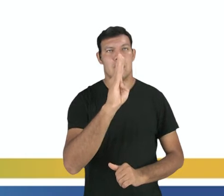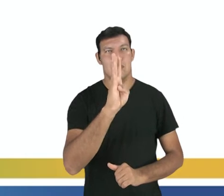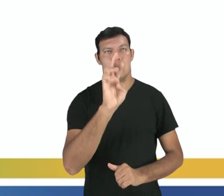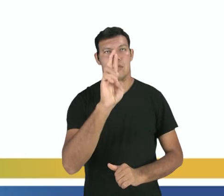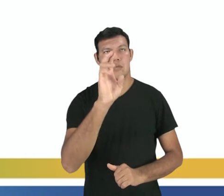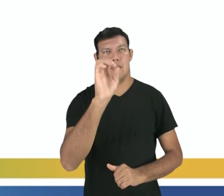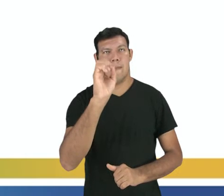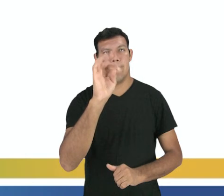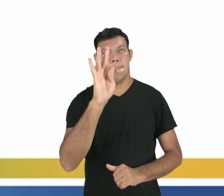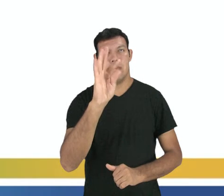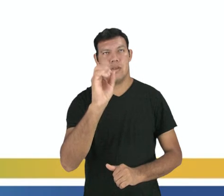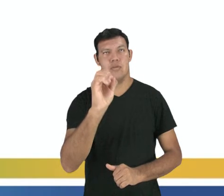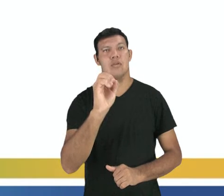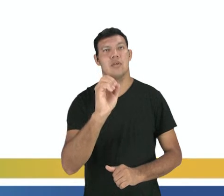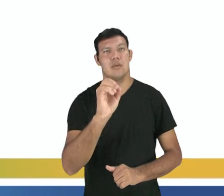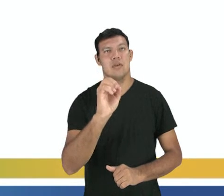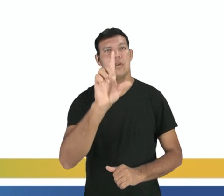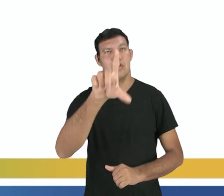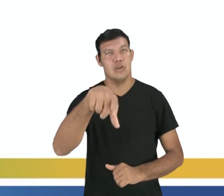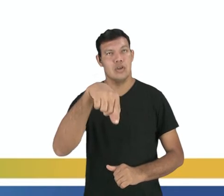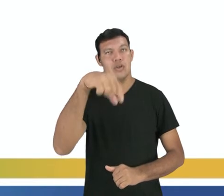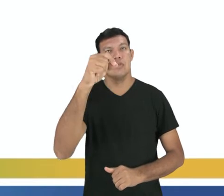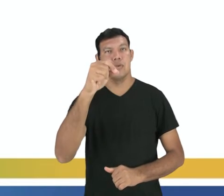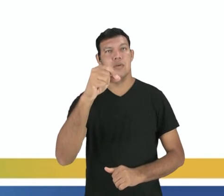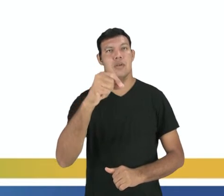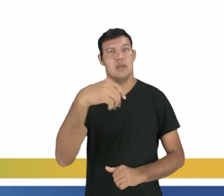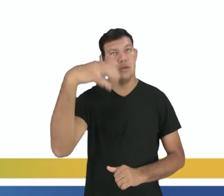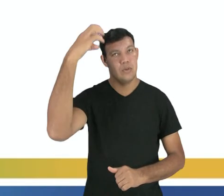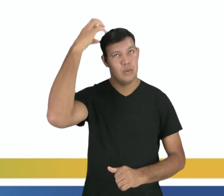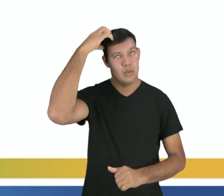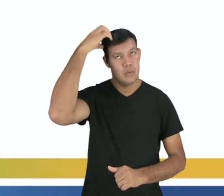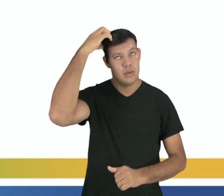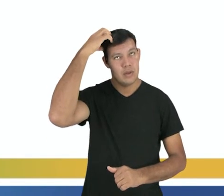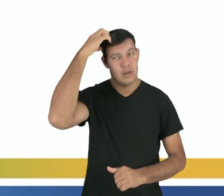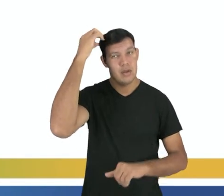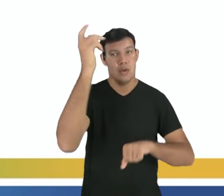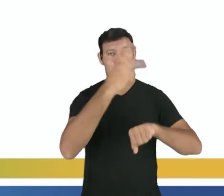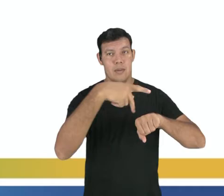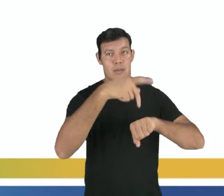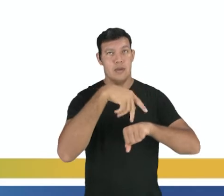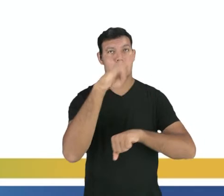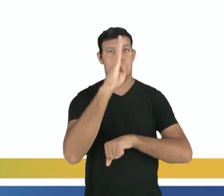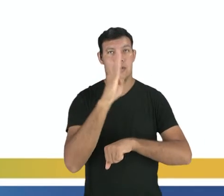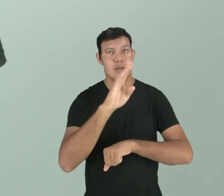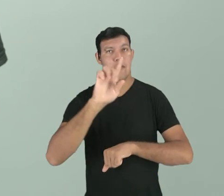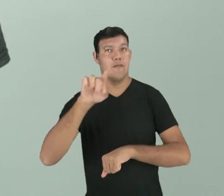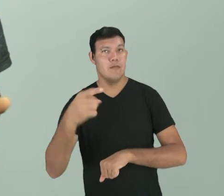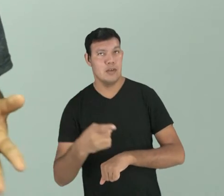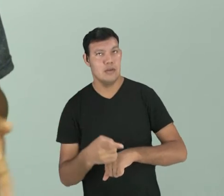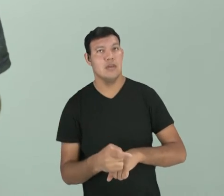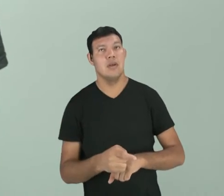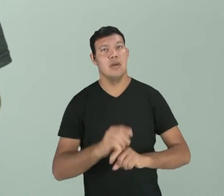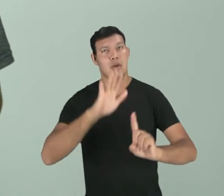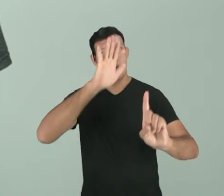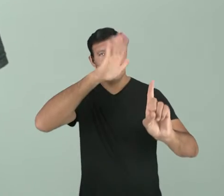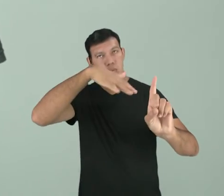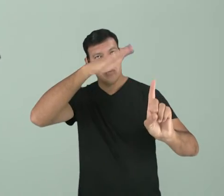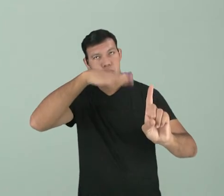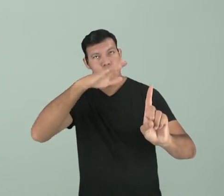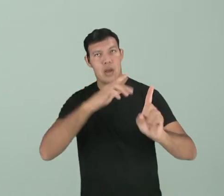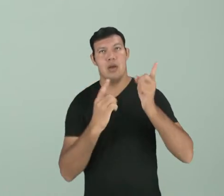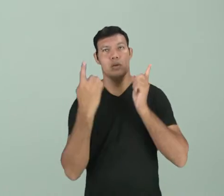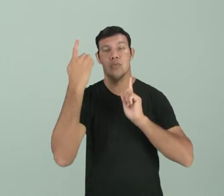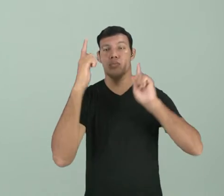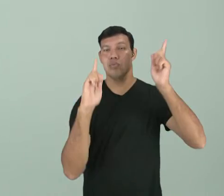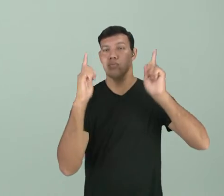nosso país, foi homenageado no Carnaval Carioca, tá certo? Então não é qualquer Roberto Carlos, é aquele que foi